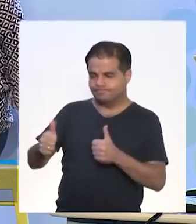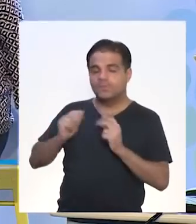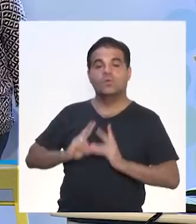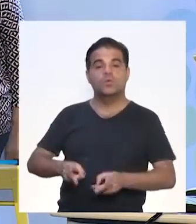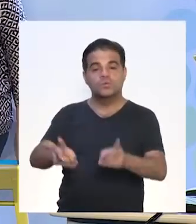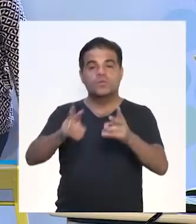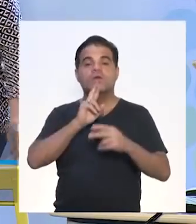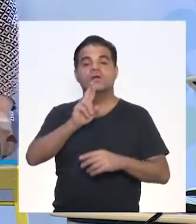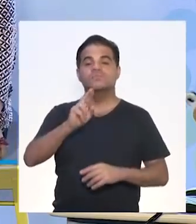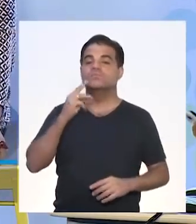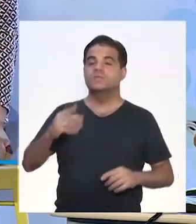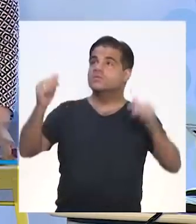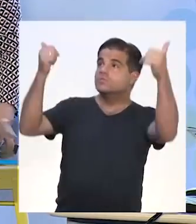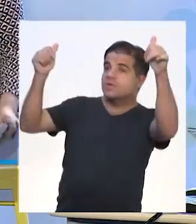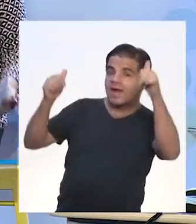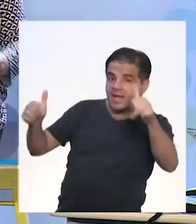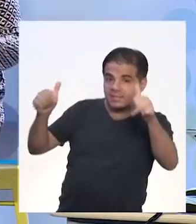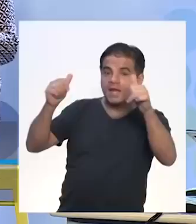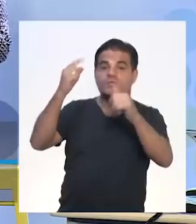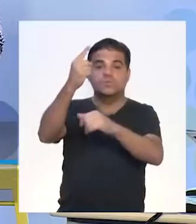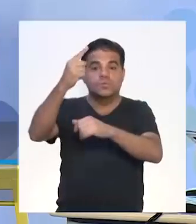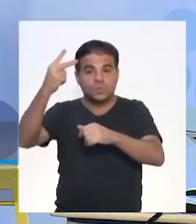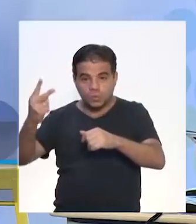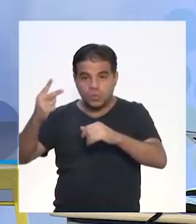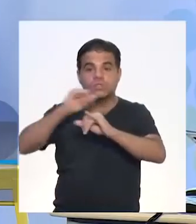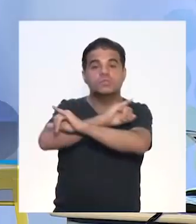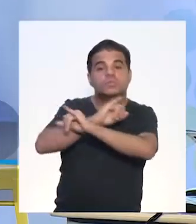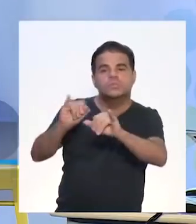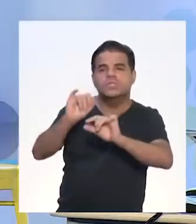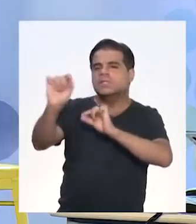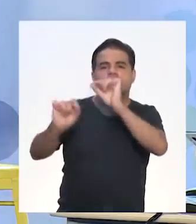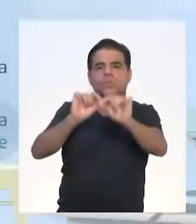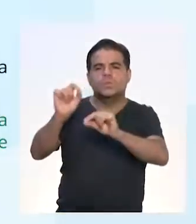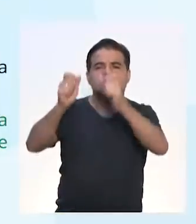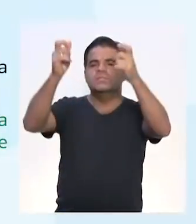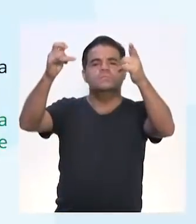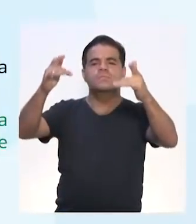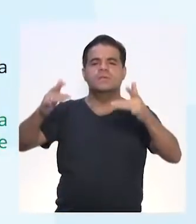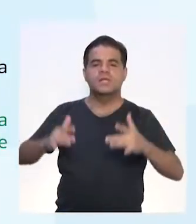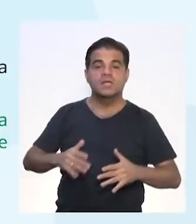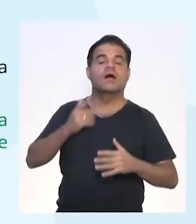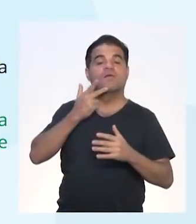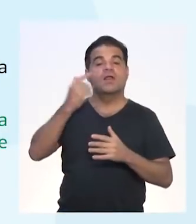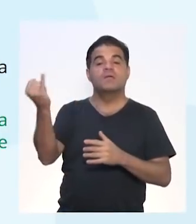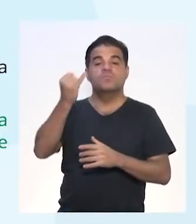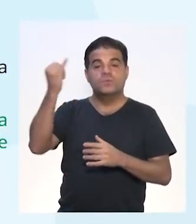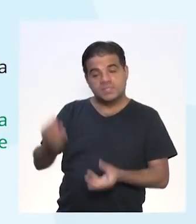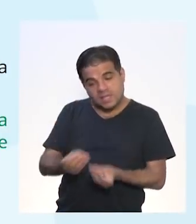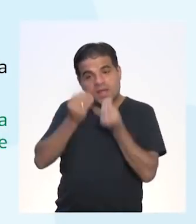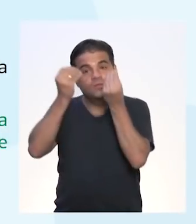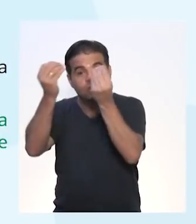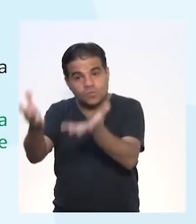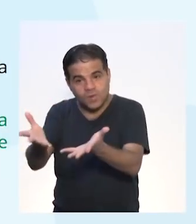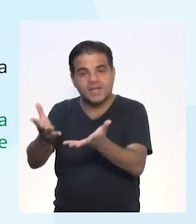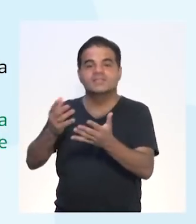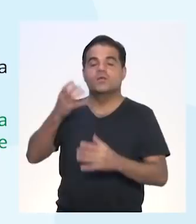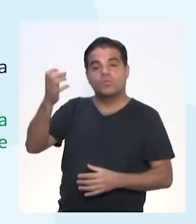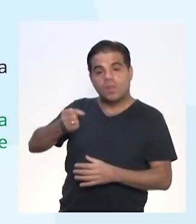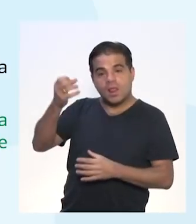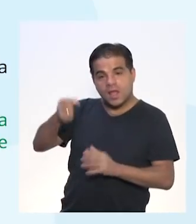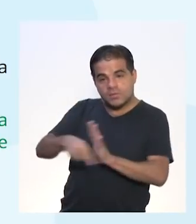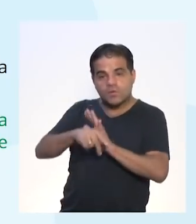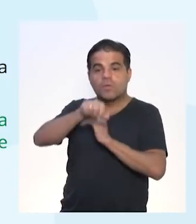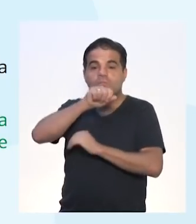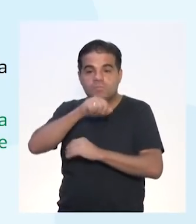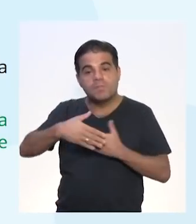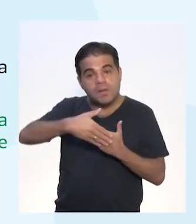resposta da 3. Os cartazes 1 e 2 comunicam o quê? Exatamente isso, a importância da doação do leite materno